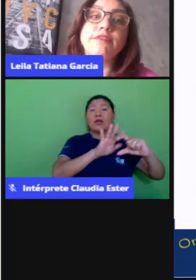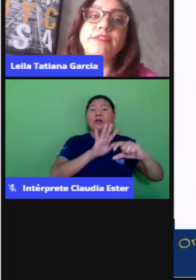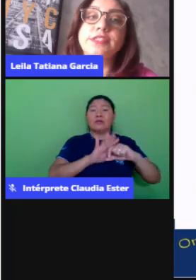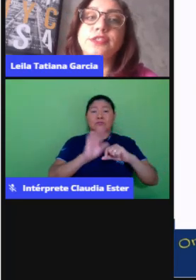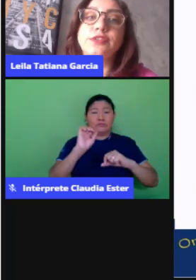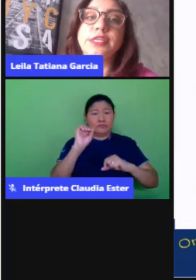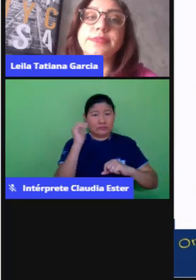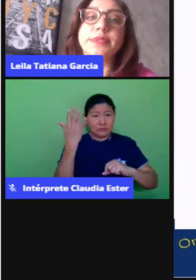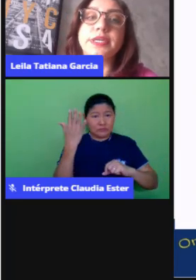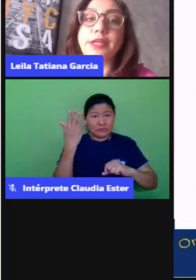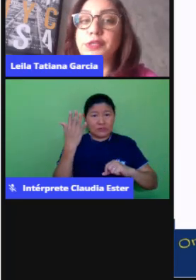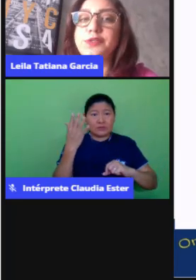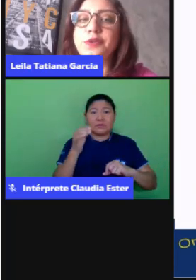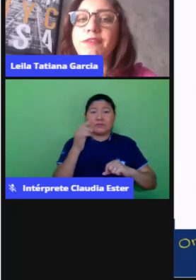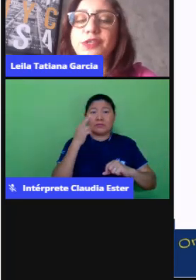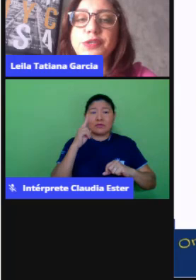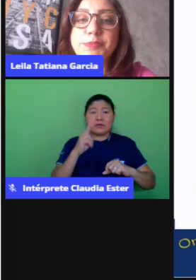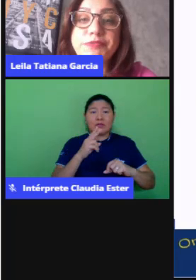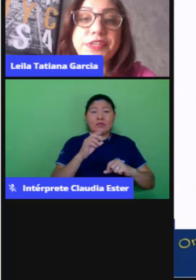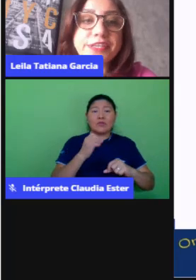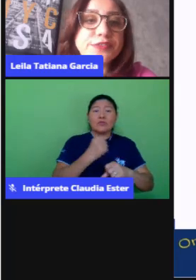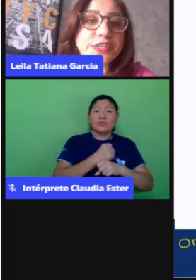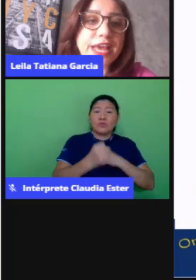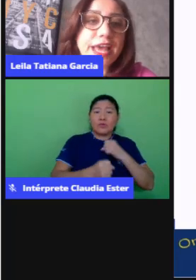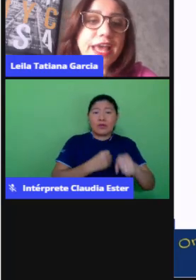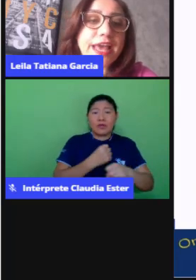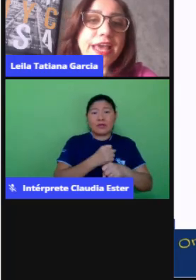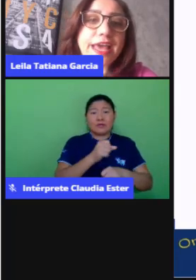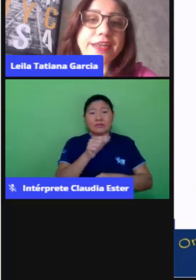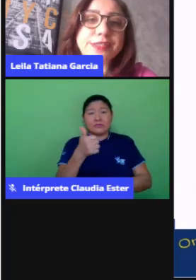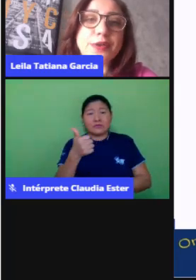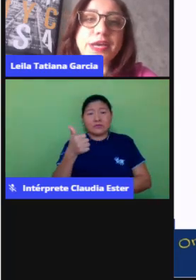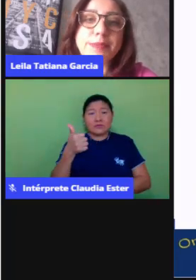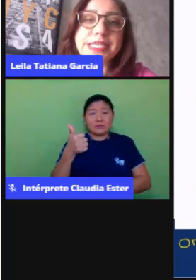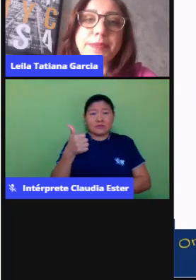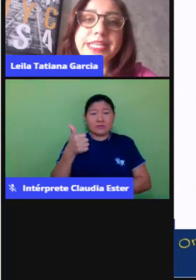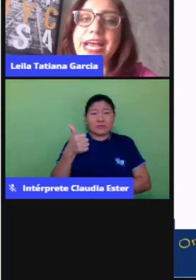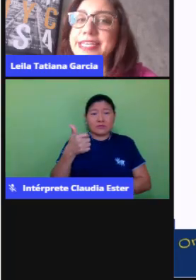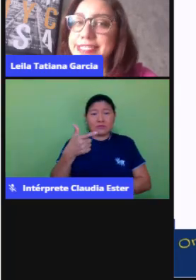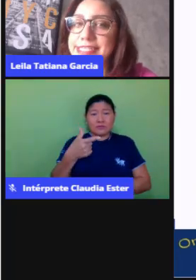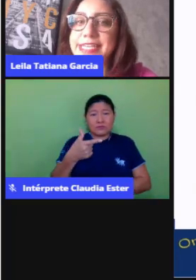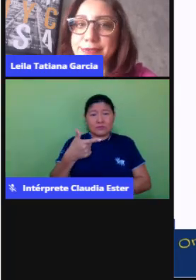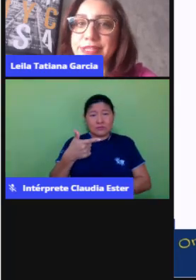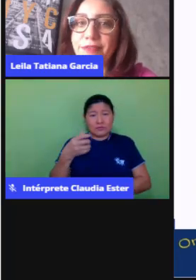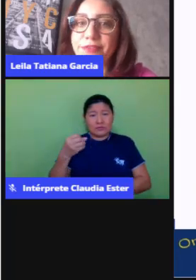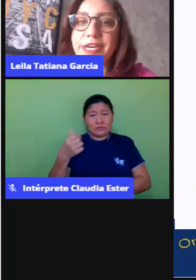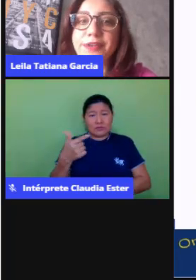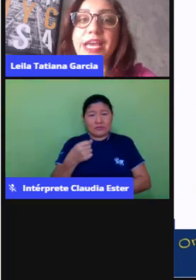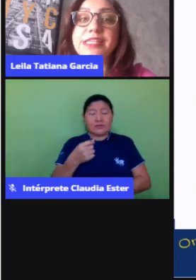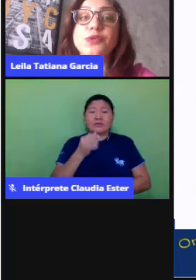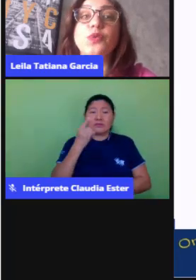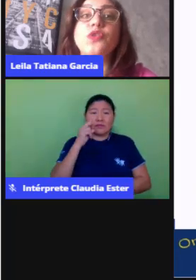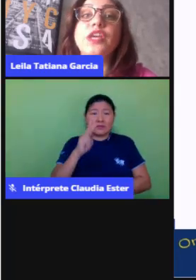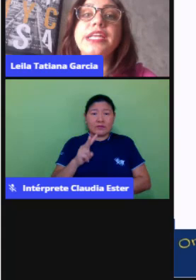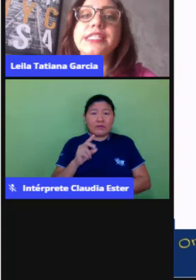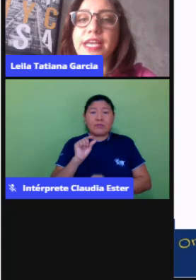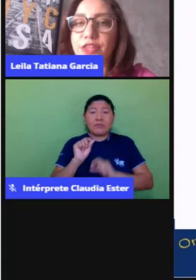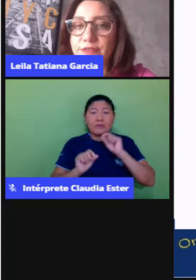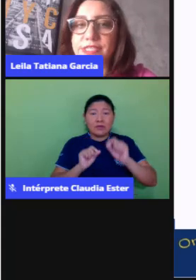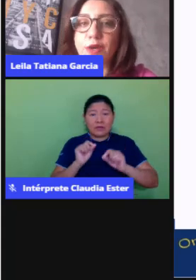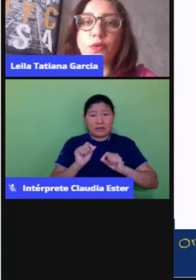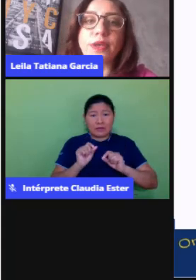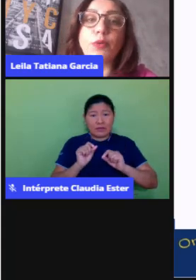em 14 de 9 de 2020, né? Nós colocamos a habilidade 16 do 8º ano, que é